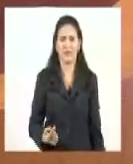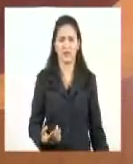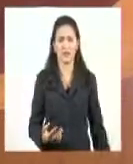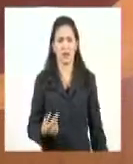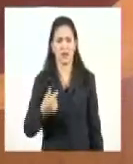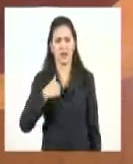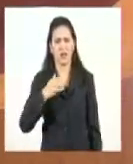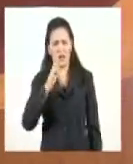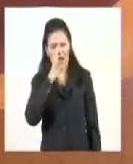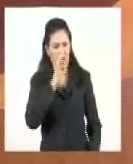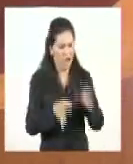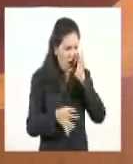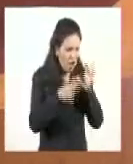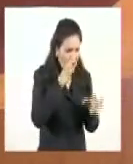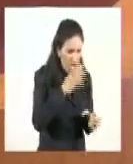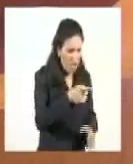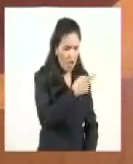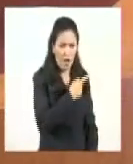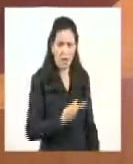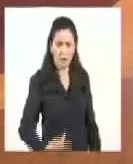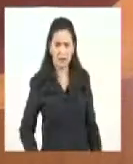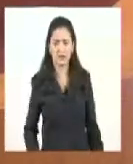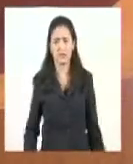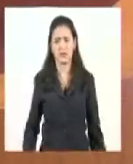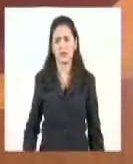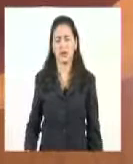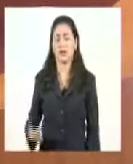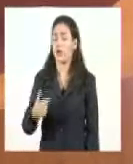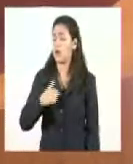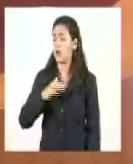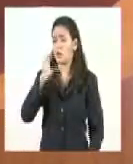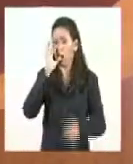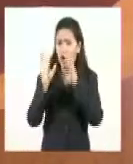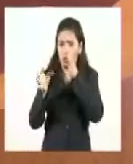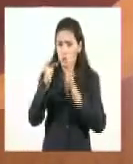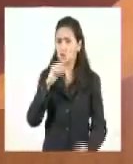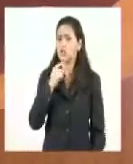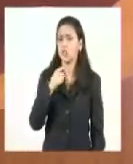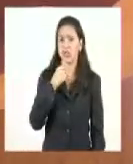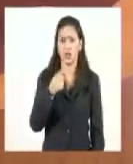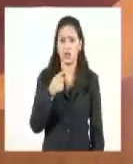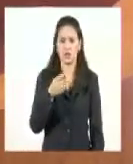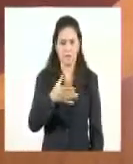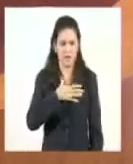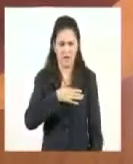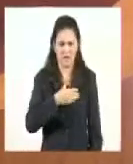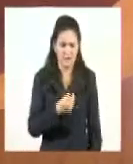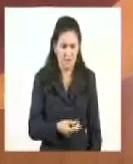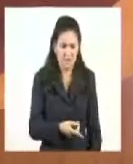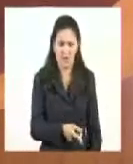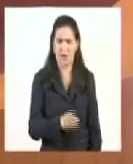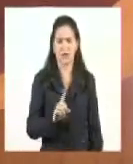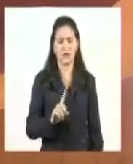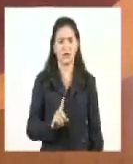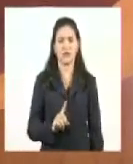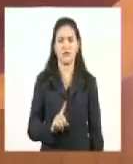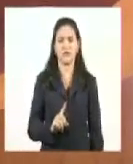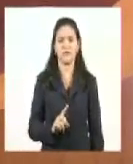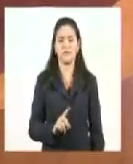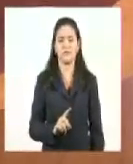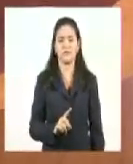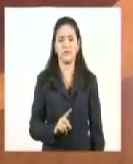apontei dedo para o presidente. Eu não aponto dedo para ninguém, nem para minha filha, porque não gosto desse tipo de